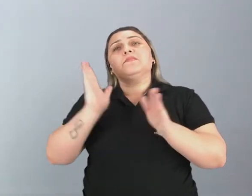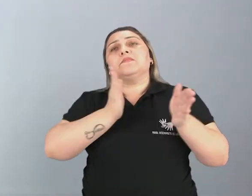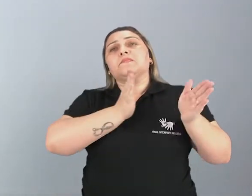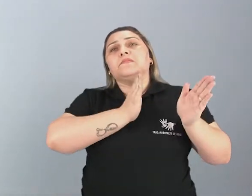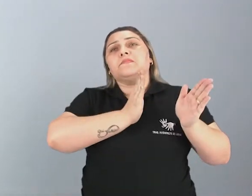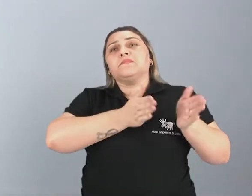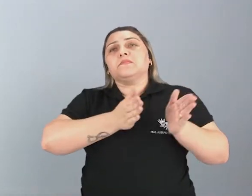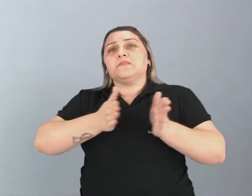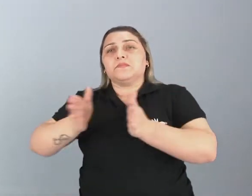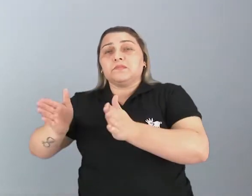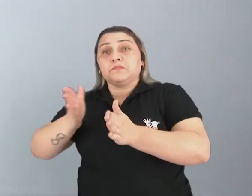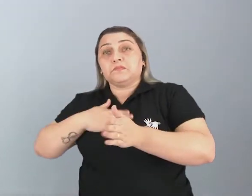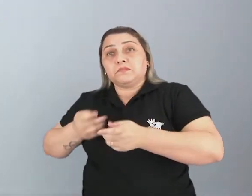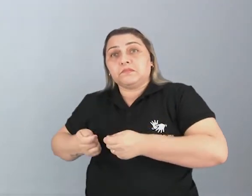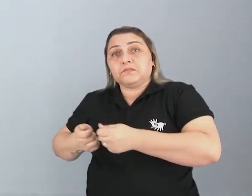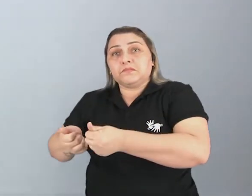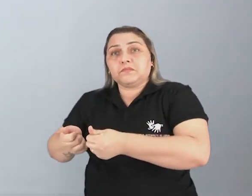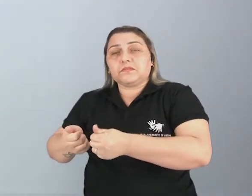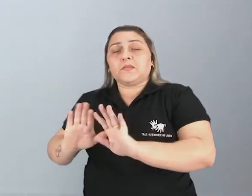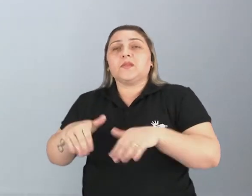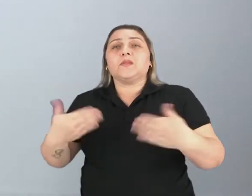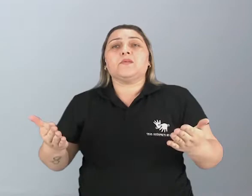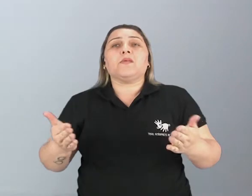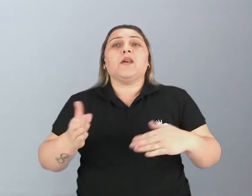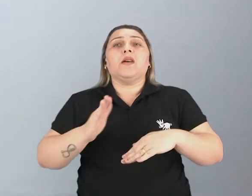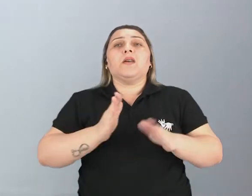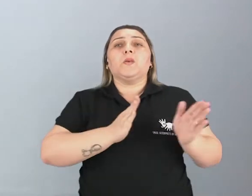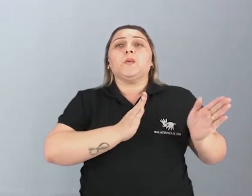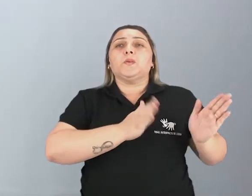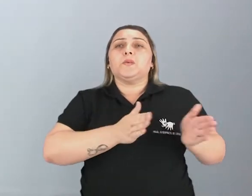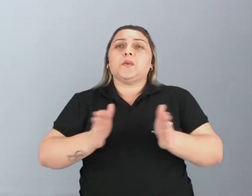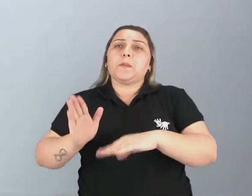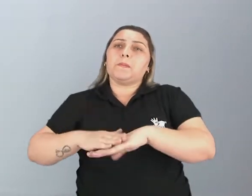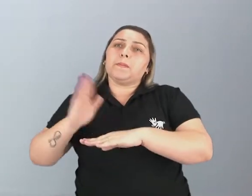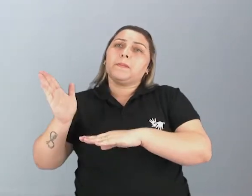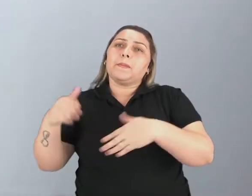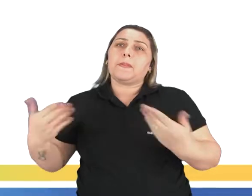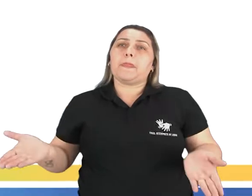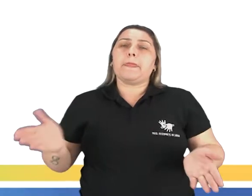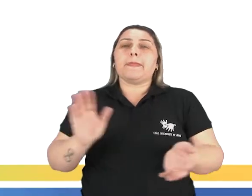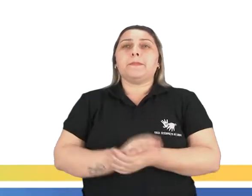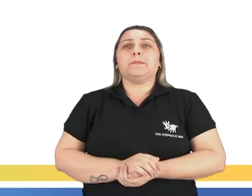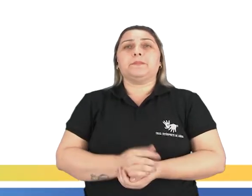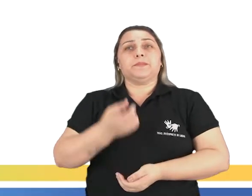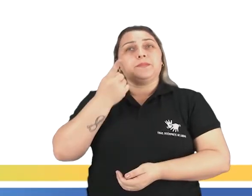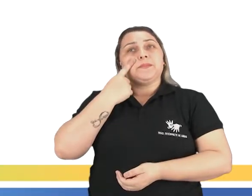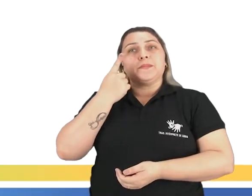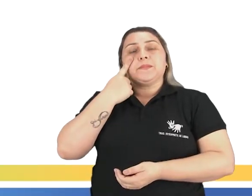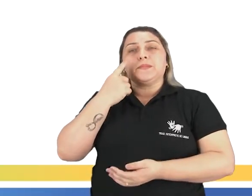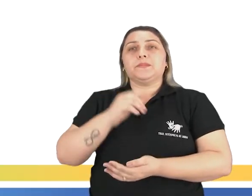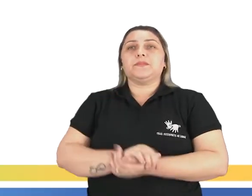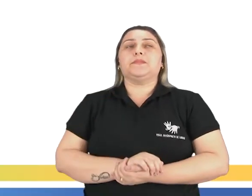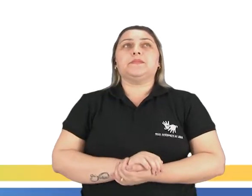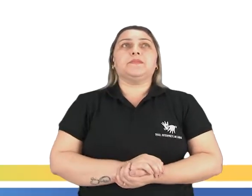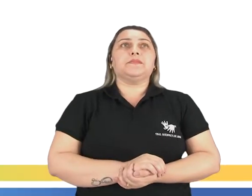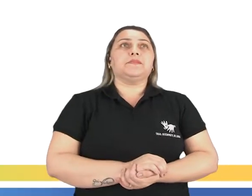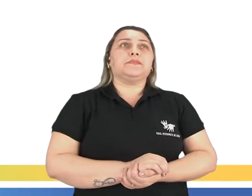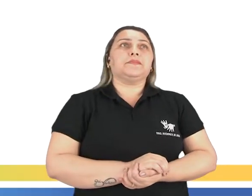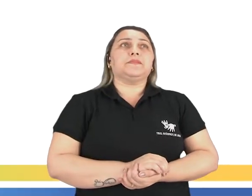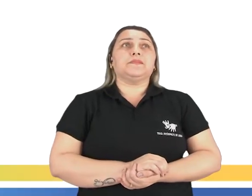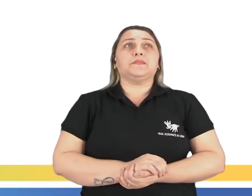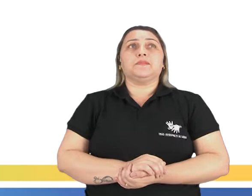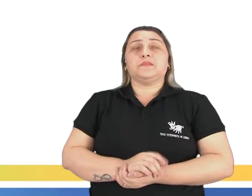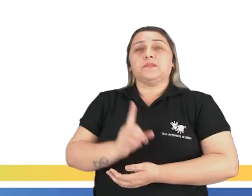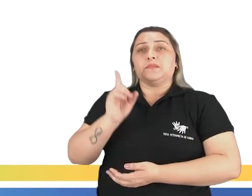partes, essa é a minha dica. Qual foi o que eu dividi por mais partes aí? Vamos olhar? Foi o